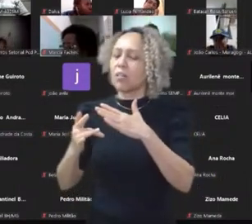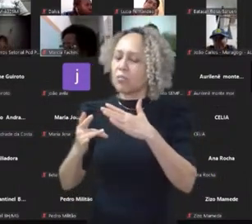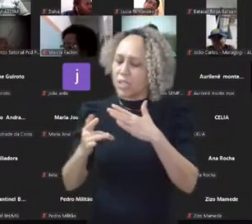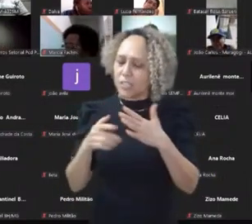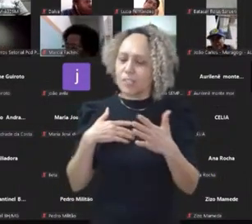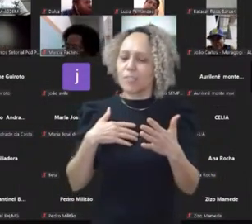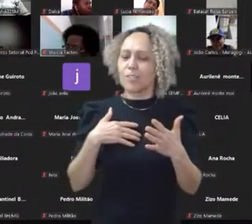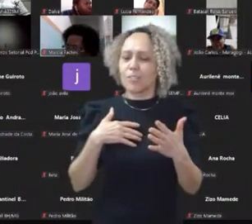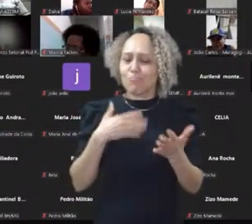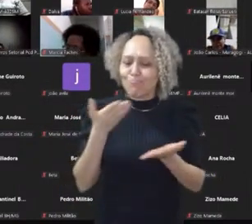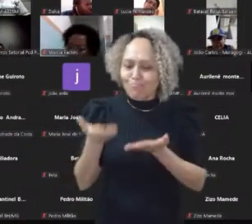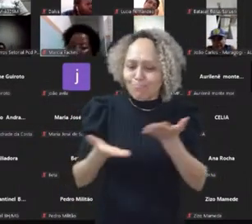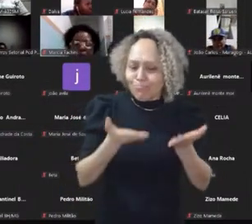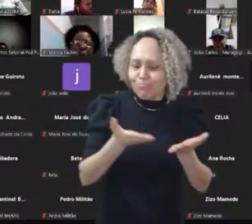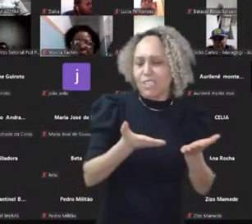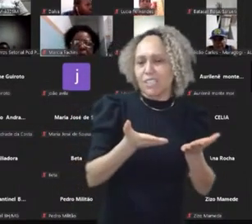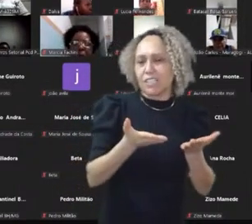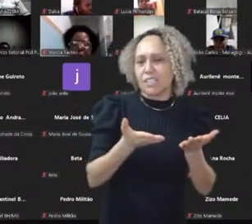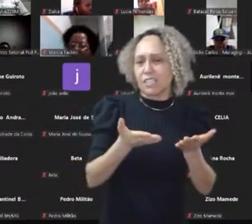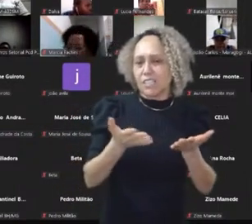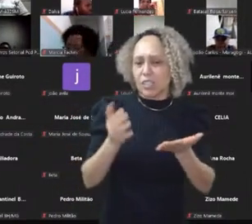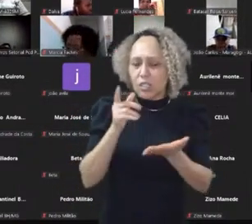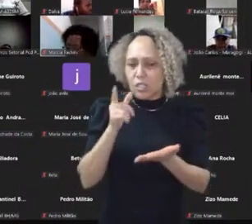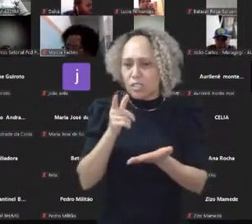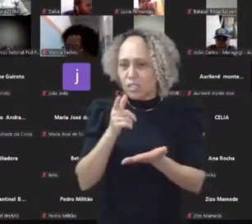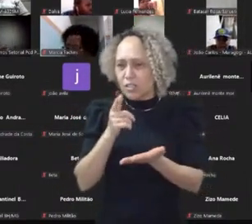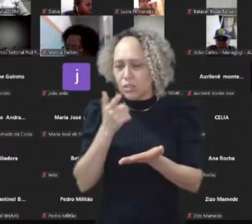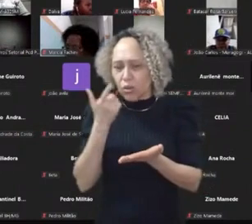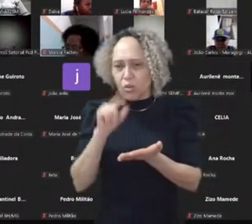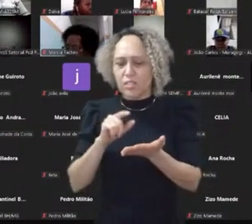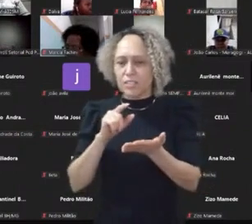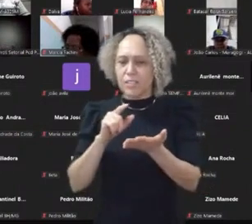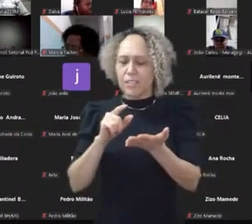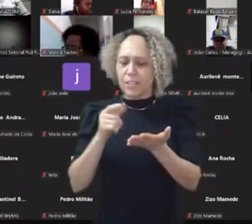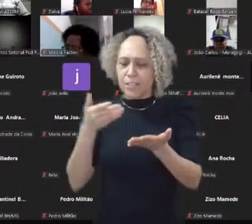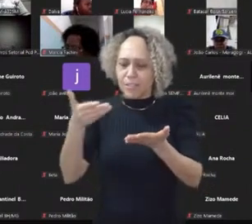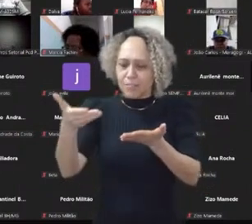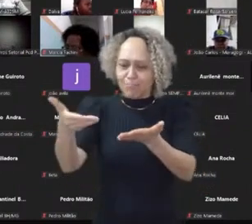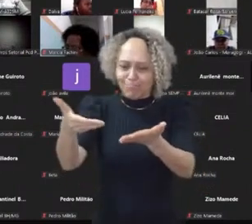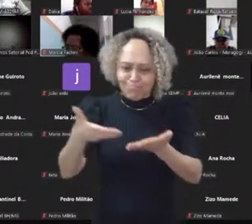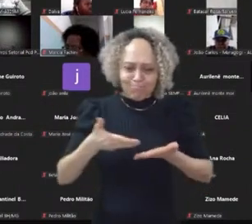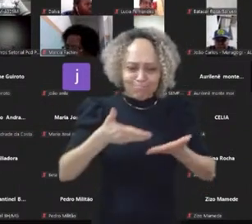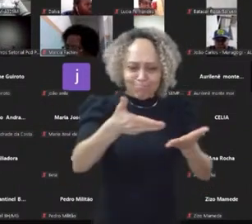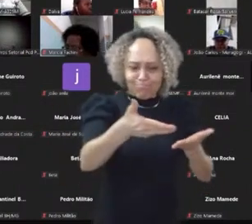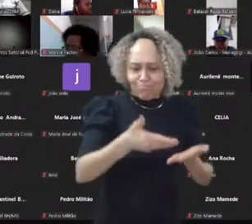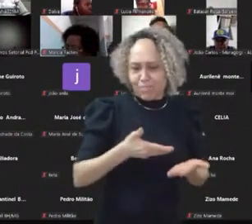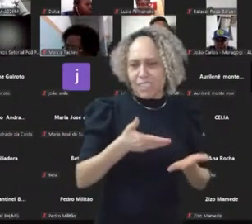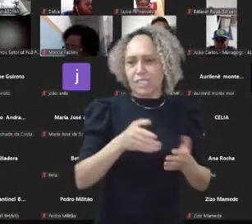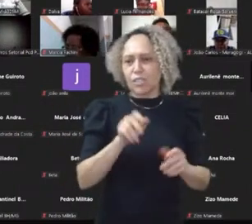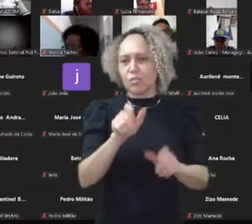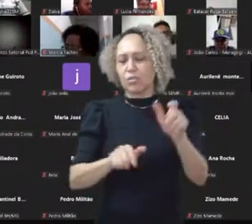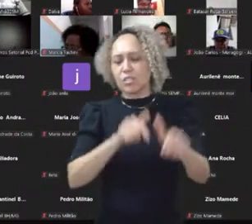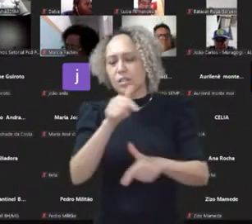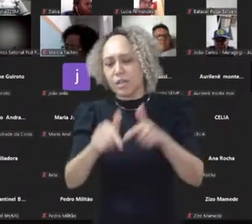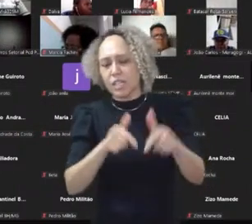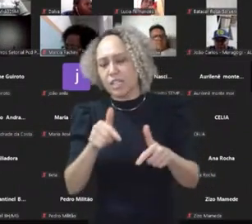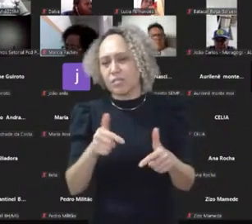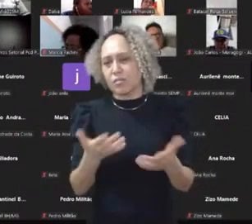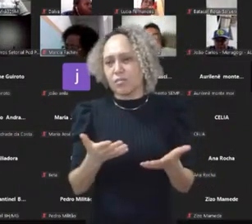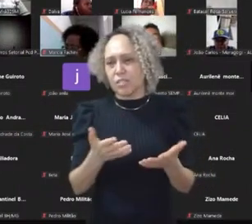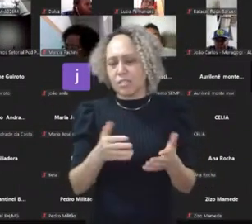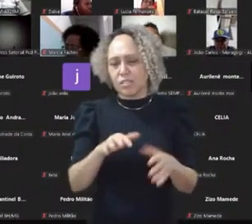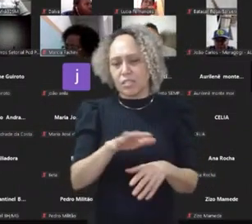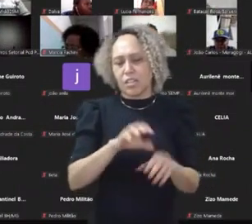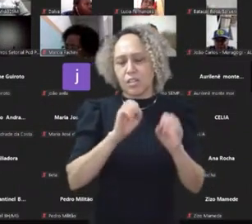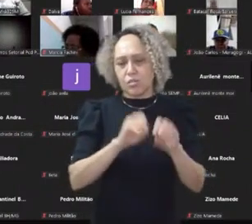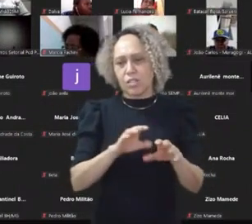da educação a disputa em torno da educação hoje está colocada não é à toa que o presidente